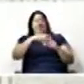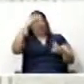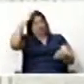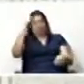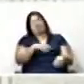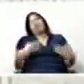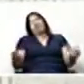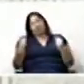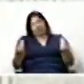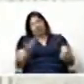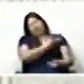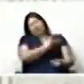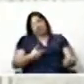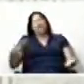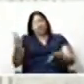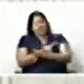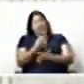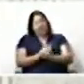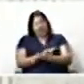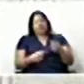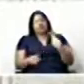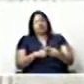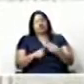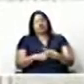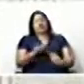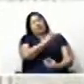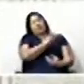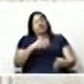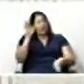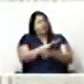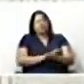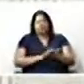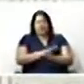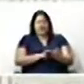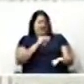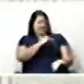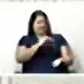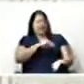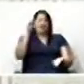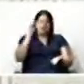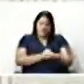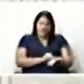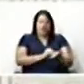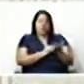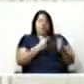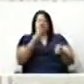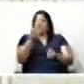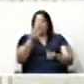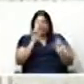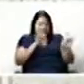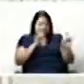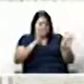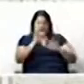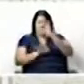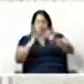que não funciona bem, que falta estrutura, que falta salário, que falta recurso técnico